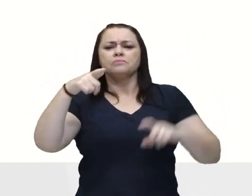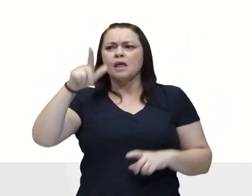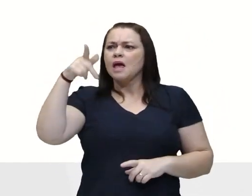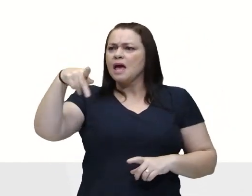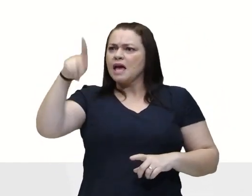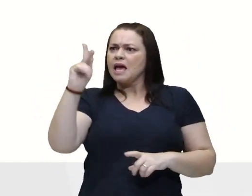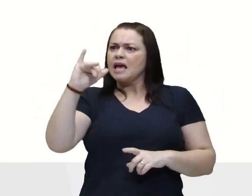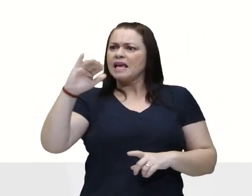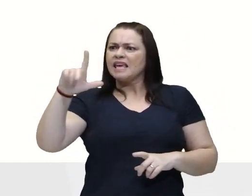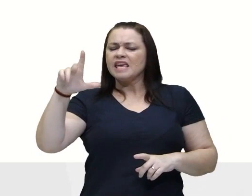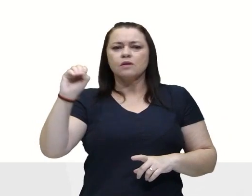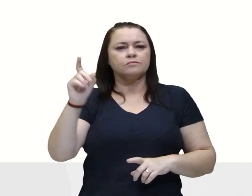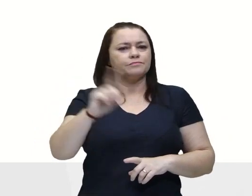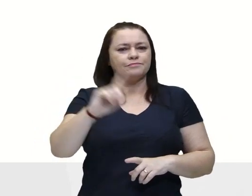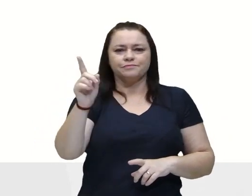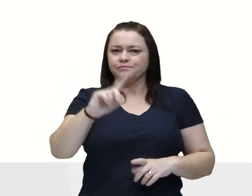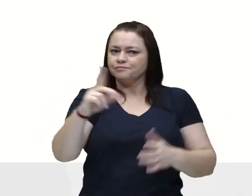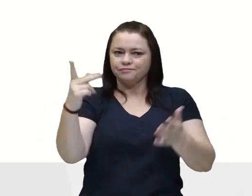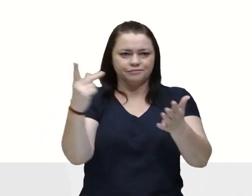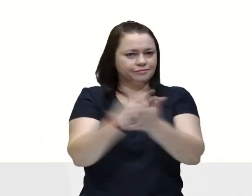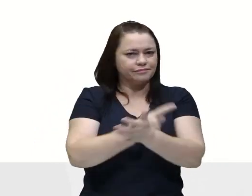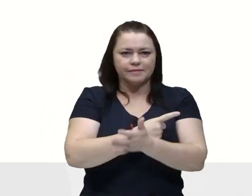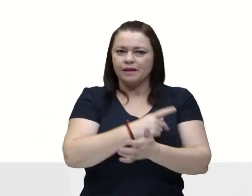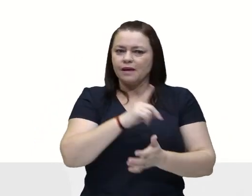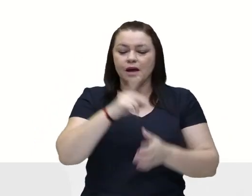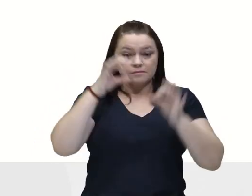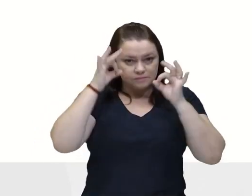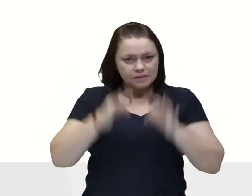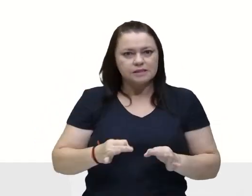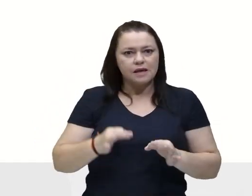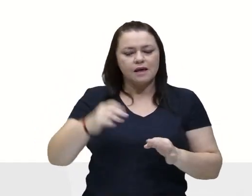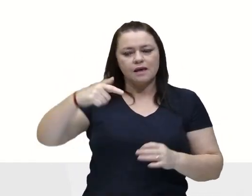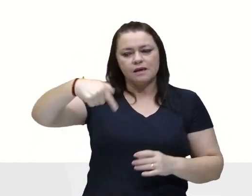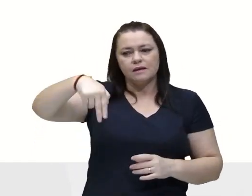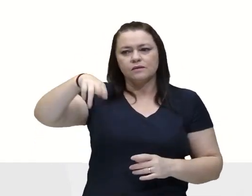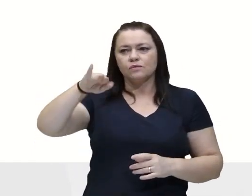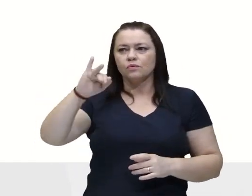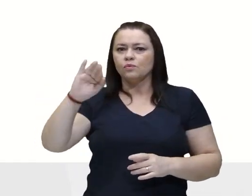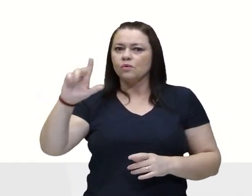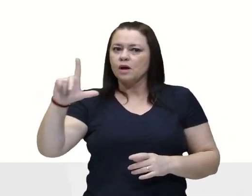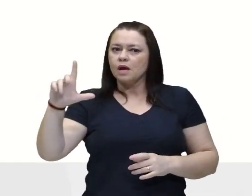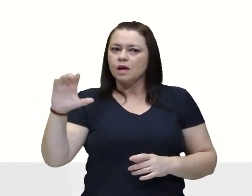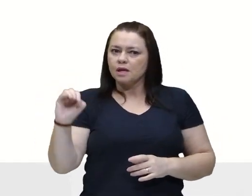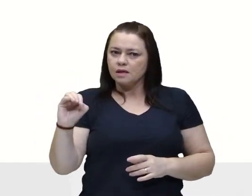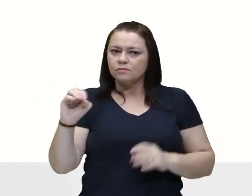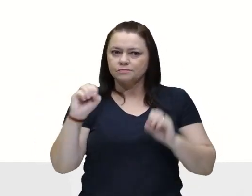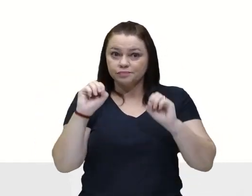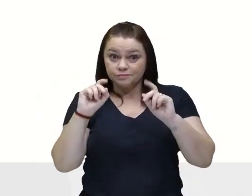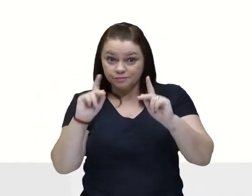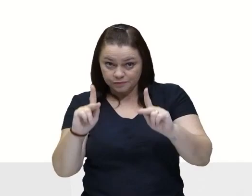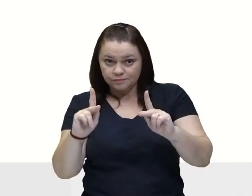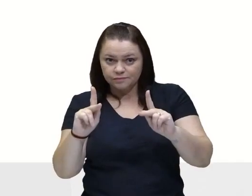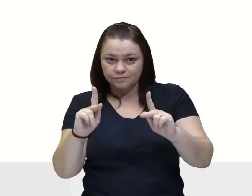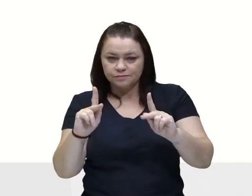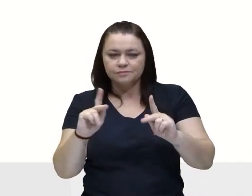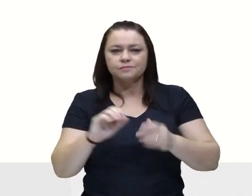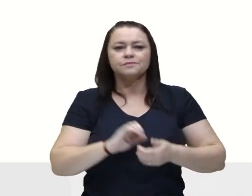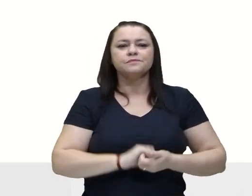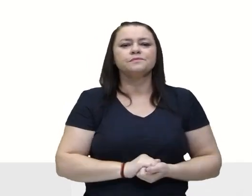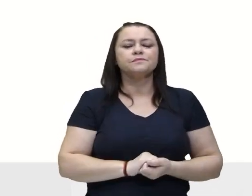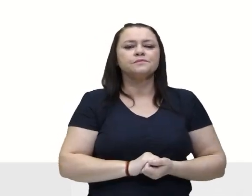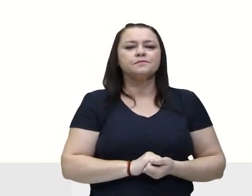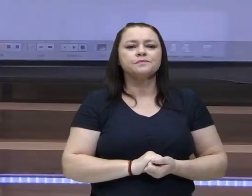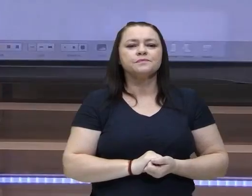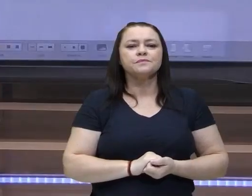tá bom? Fique atento a isso. Quilo é com QU. kg é porque é uma abreviação. Muito